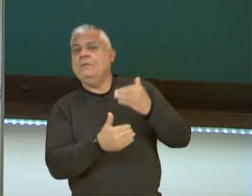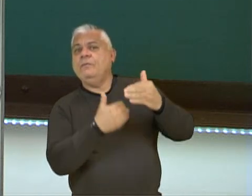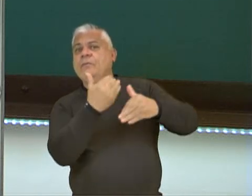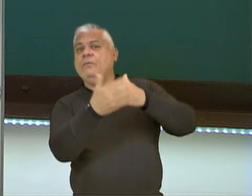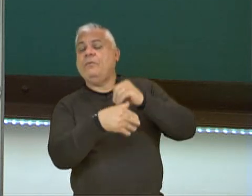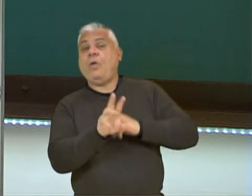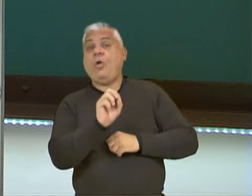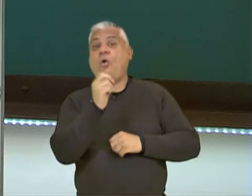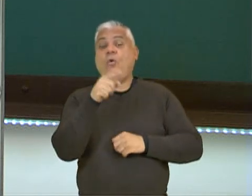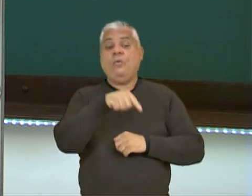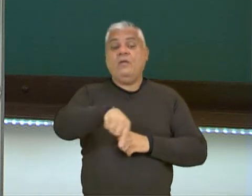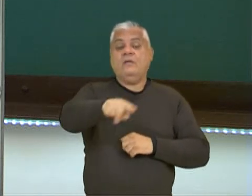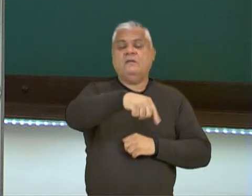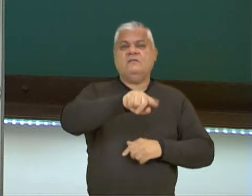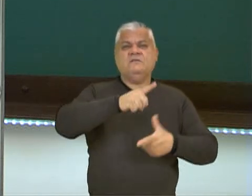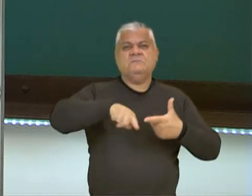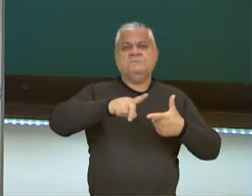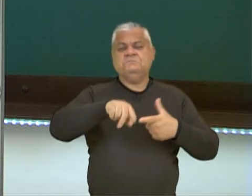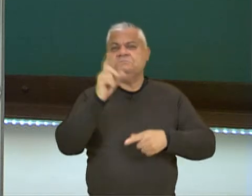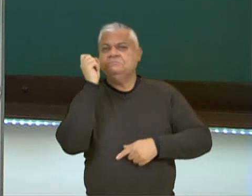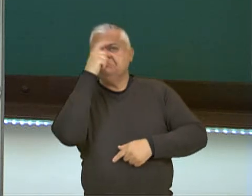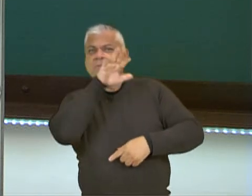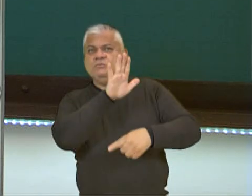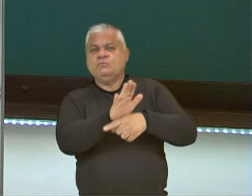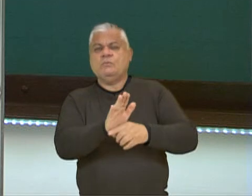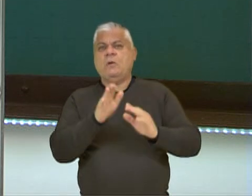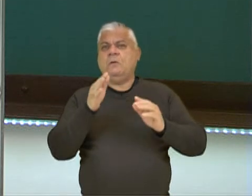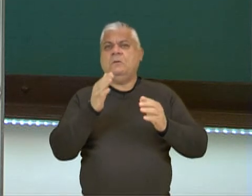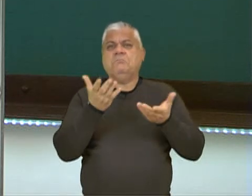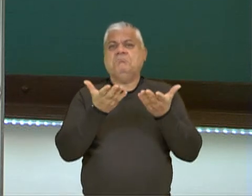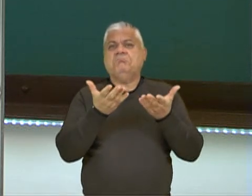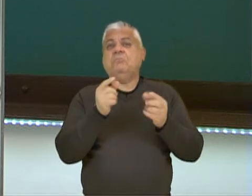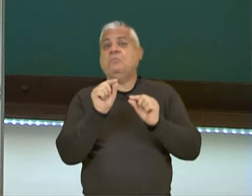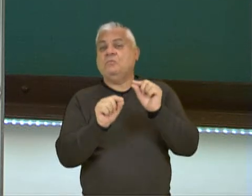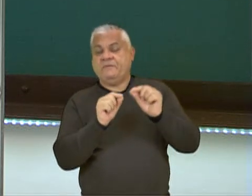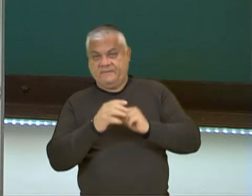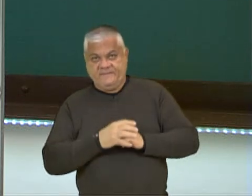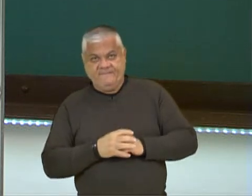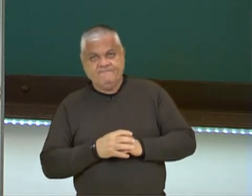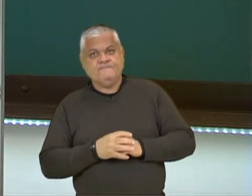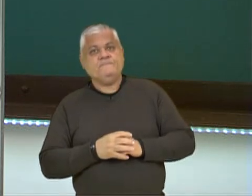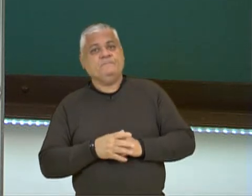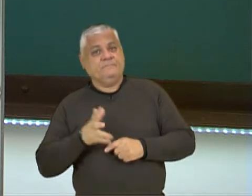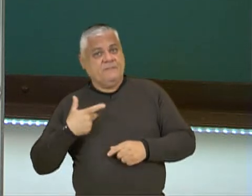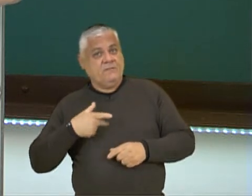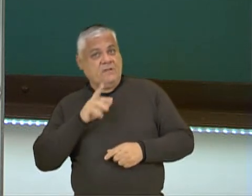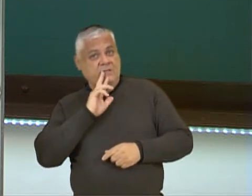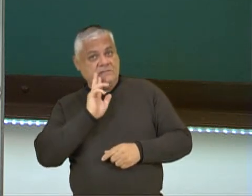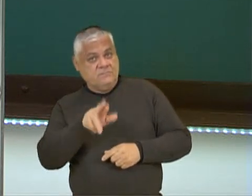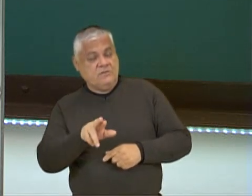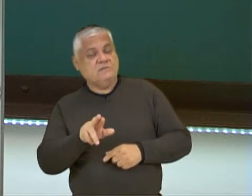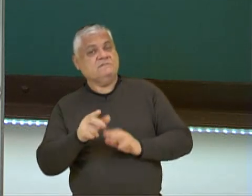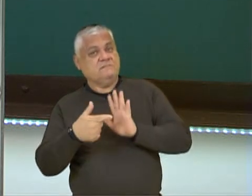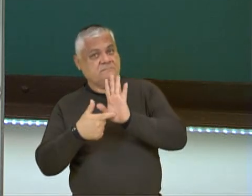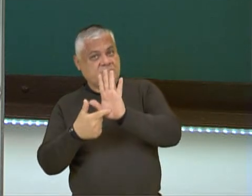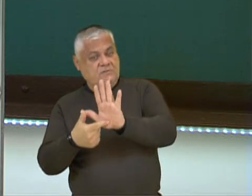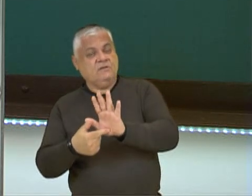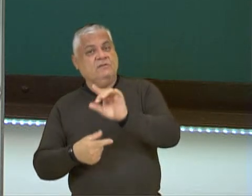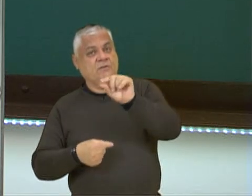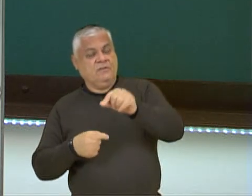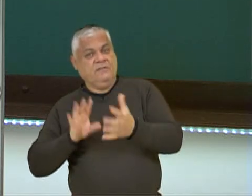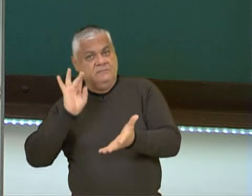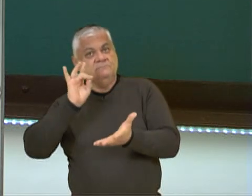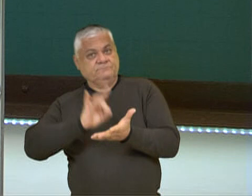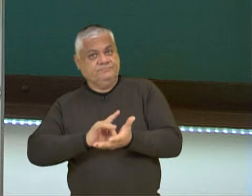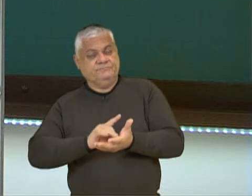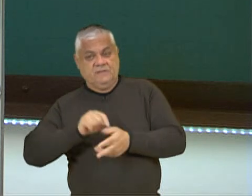tiveram dificuldades que não ajudaram nesse crescimento. Neste caso aqui, a nossa resposta ali já mostra, né, uma afirmação